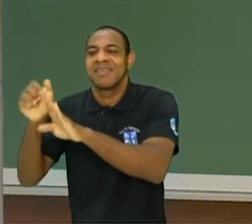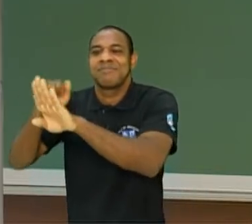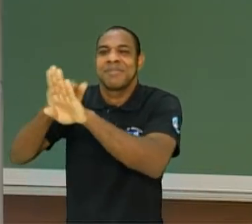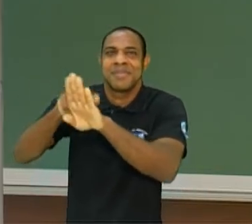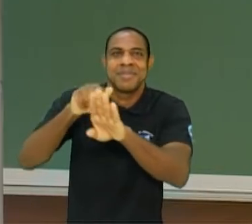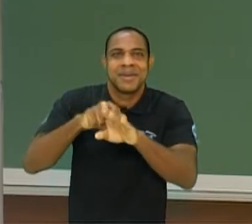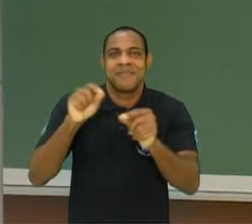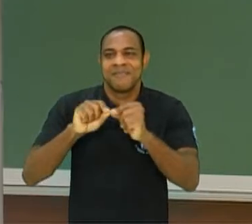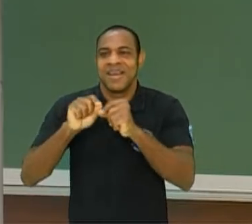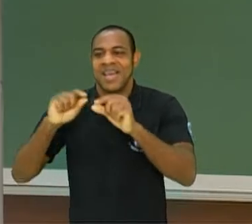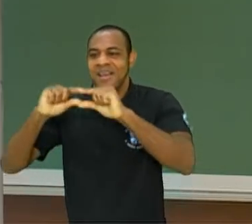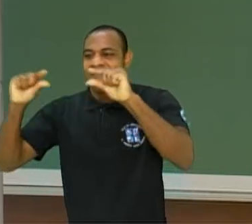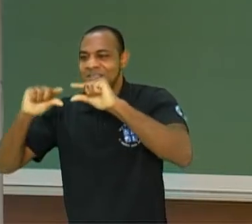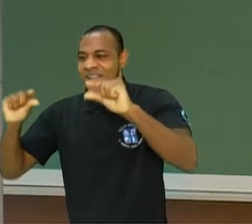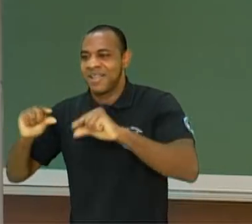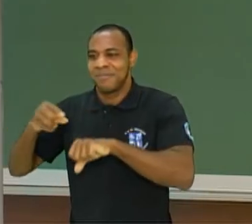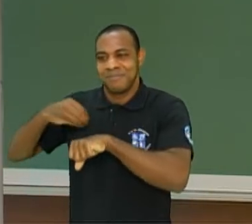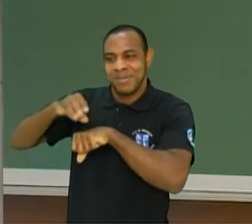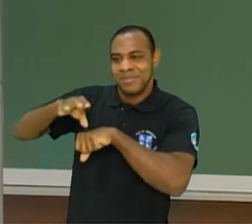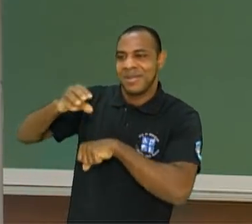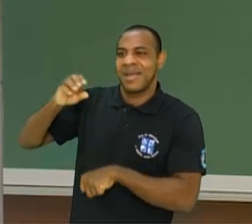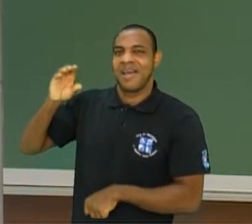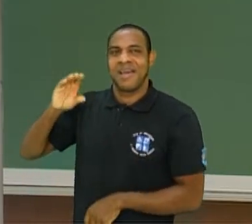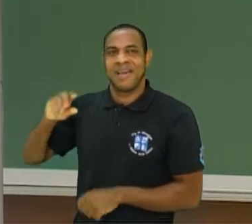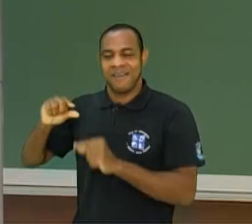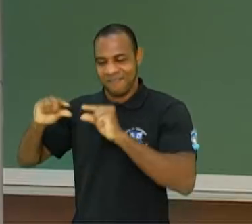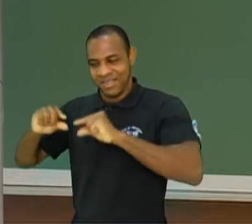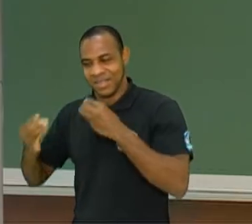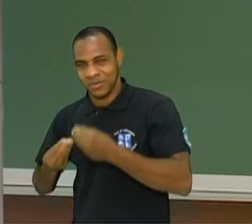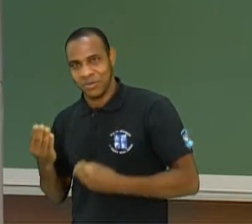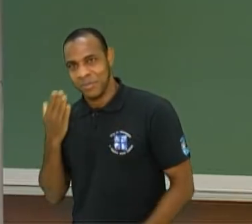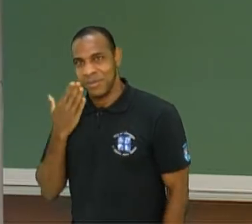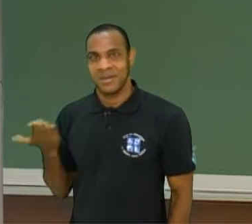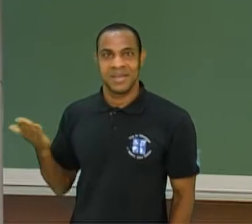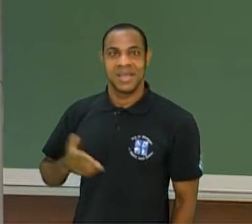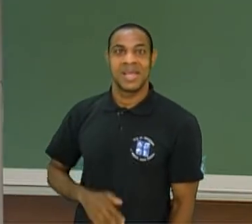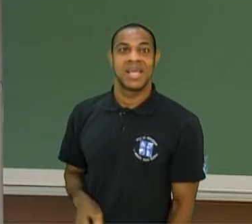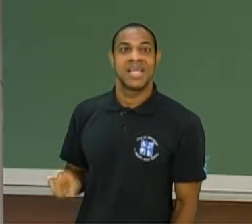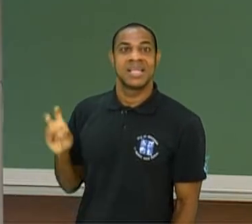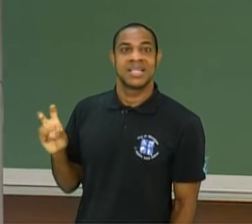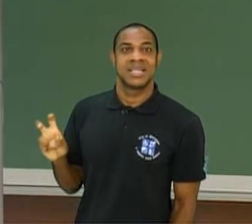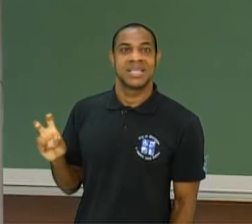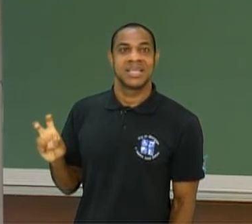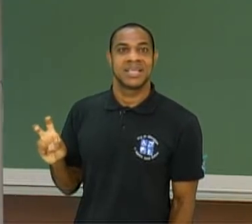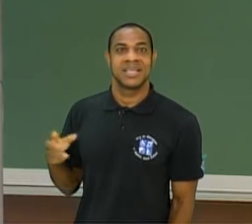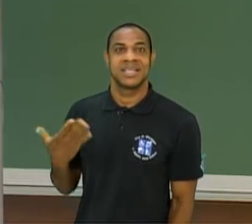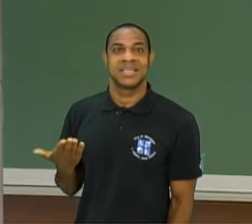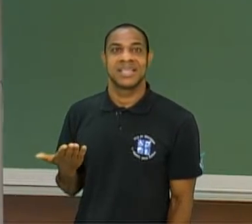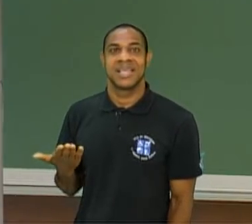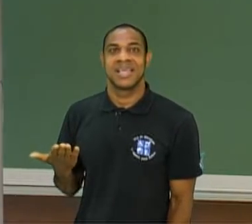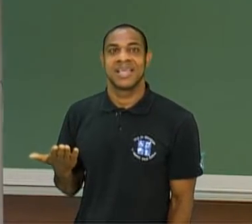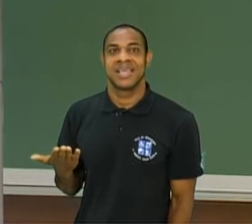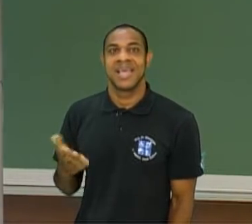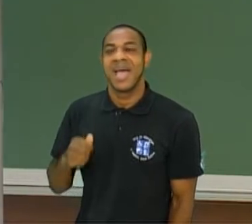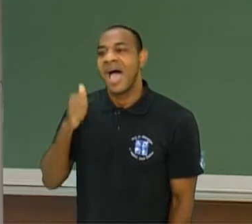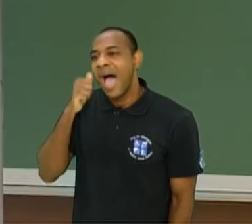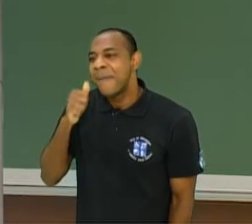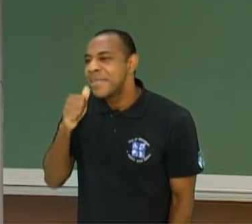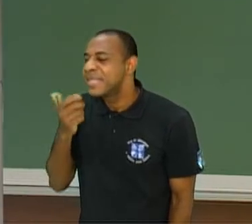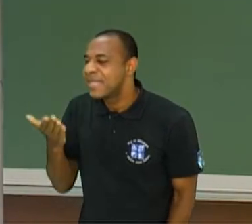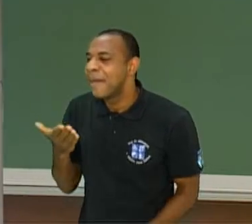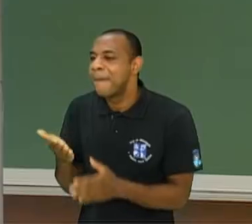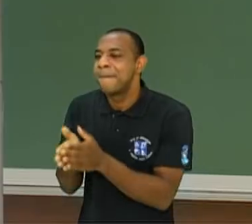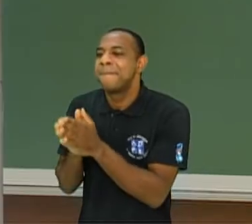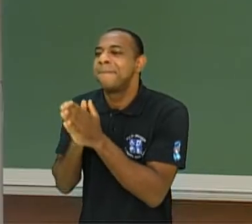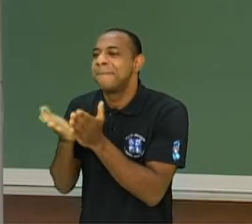fazer a brincadeira do trick or treat. E no number 5 nós temos ali, né, uma abelhinha pedindo doce, conseguindo